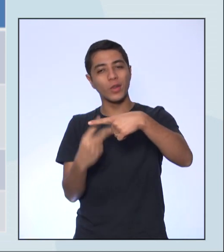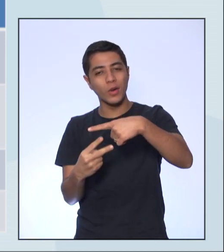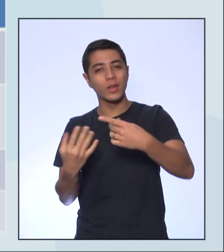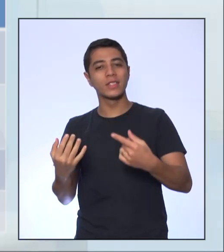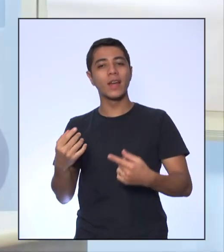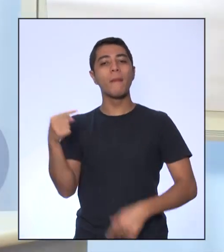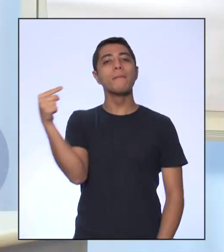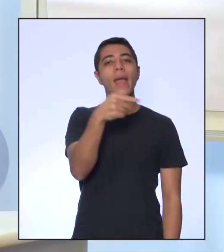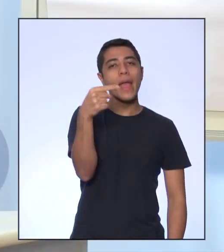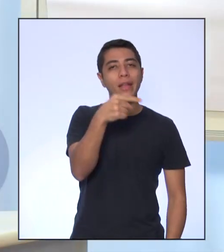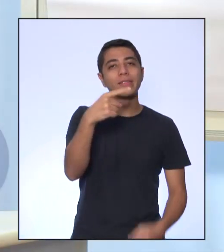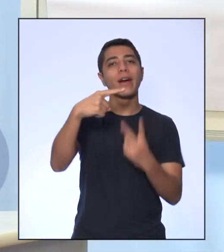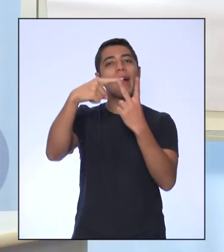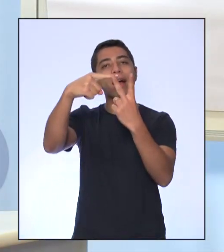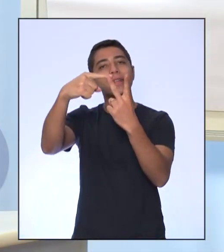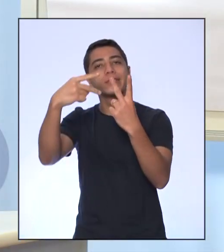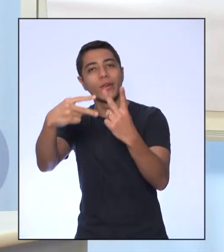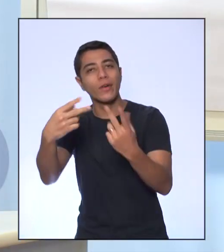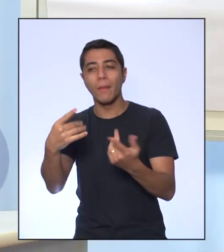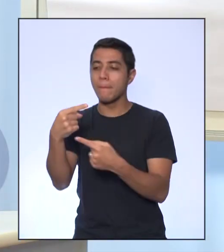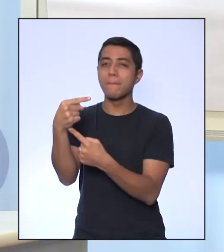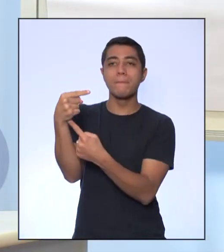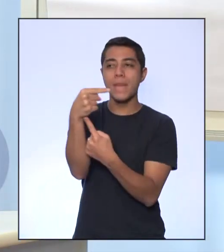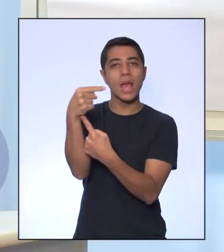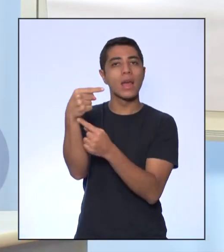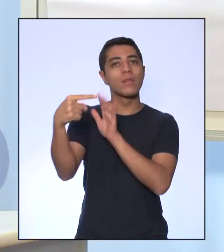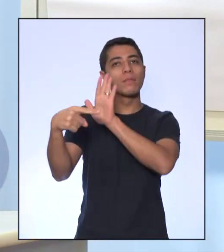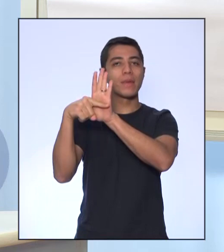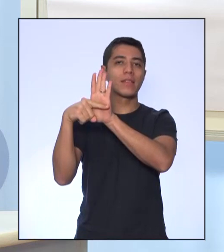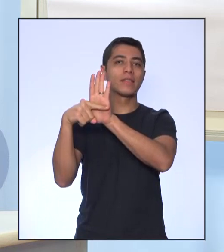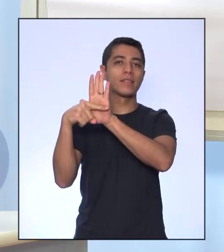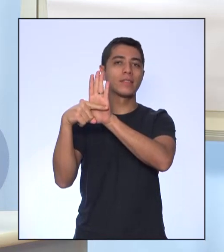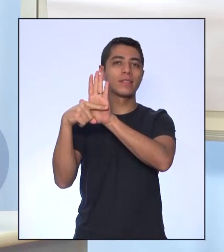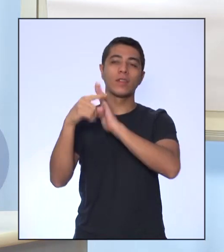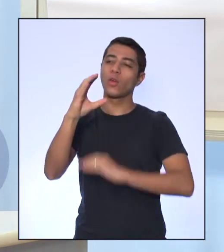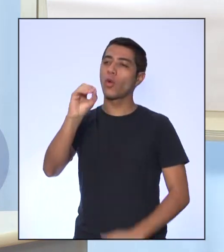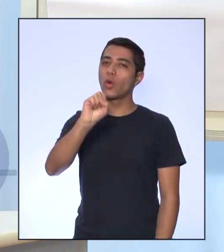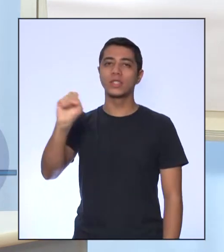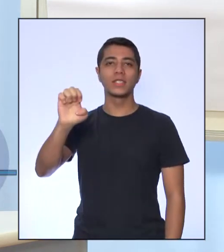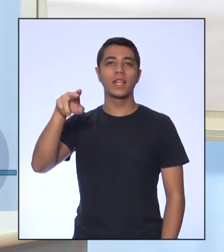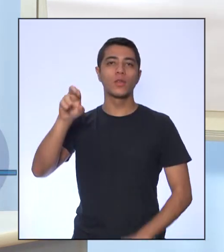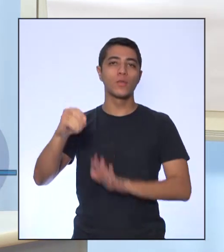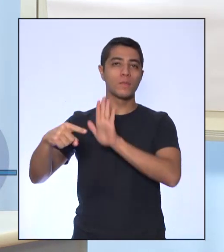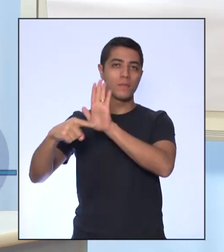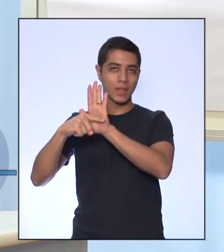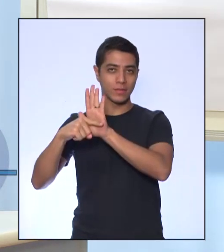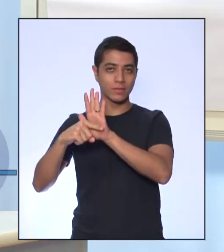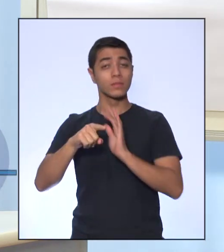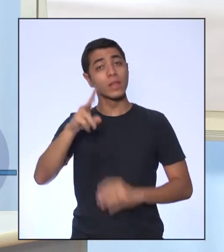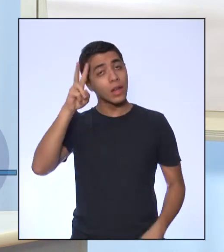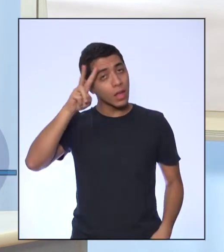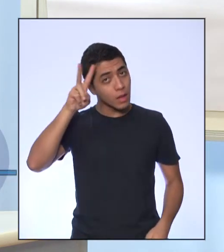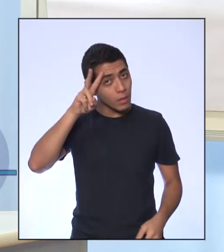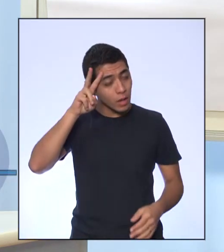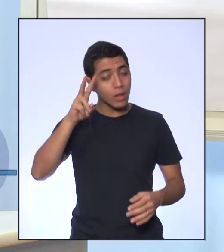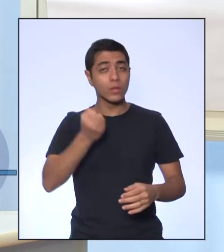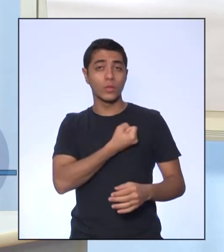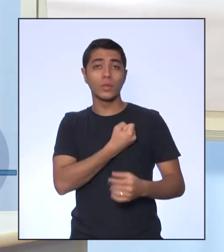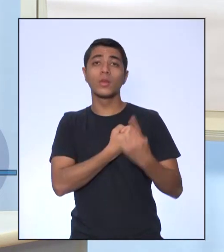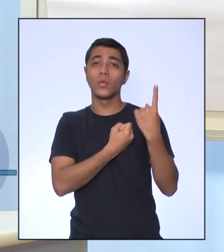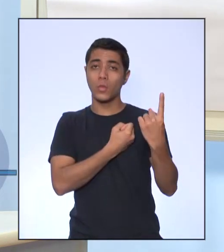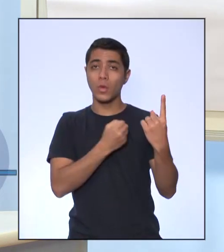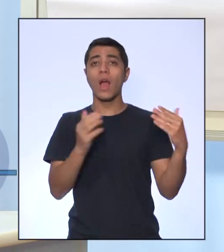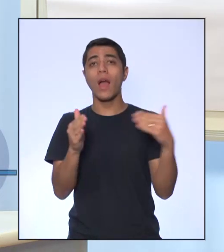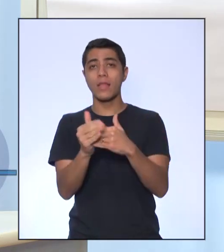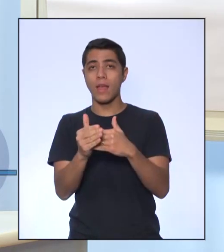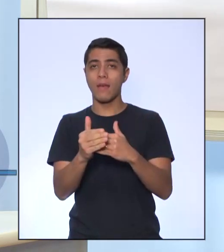do 180 né que lembrando no circulo trigonométrico ele vai de uma menos um de uma menos um para cima e para baixo né